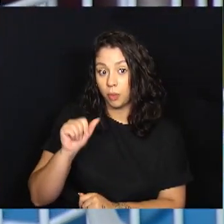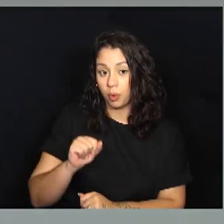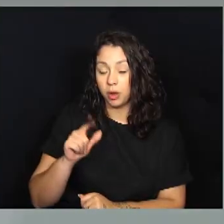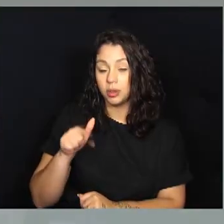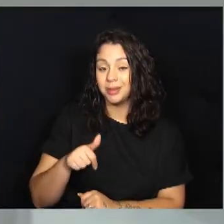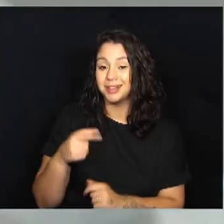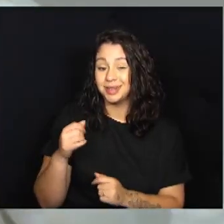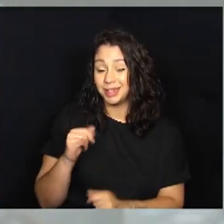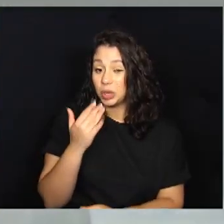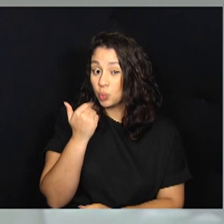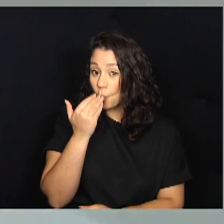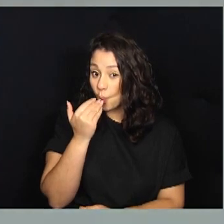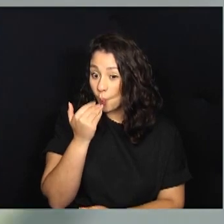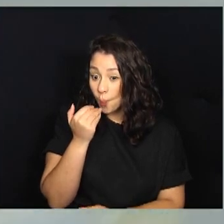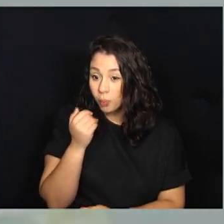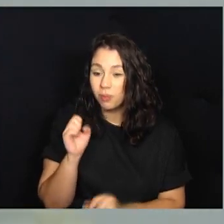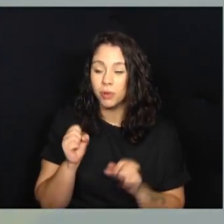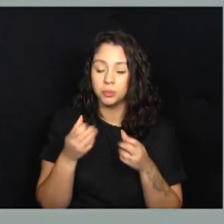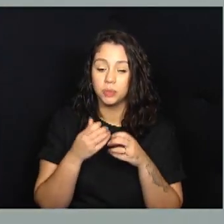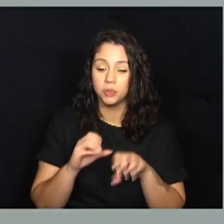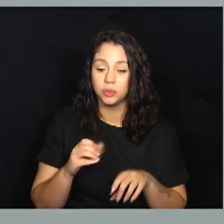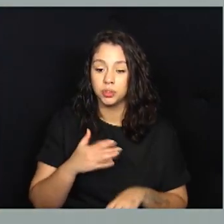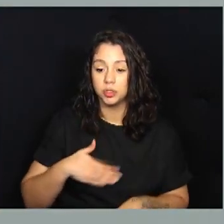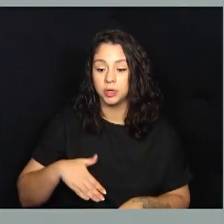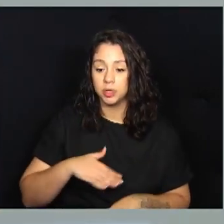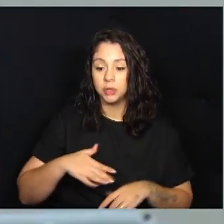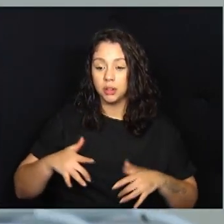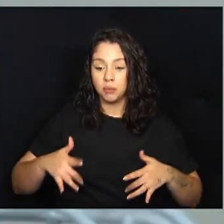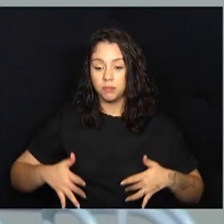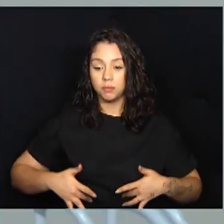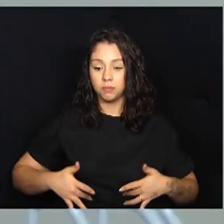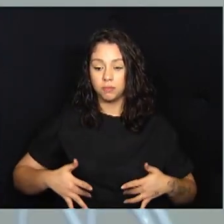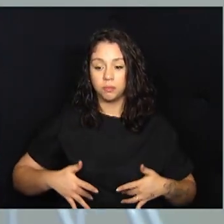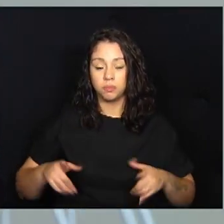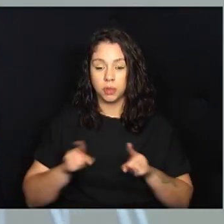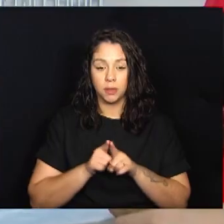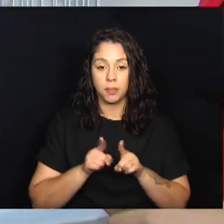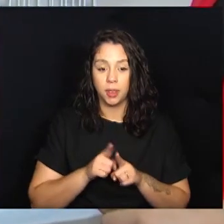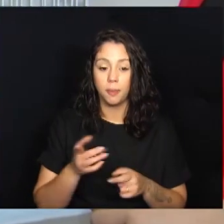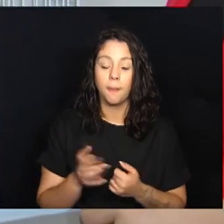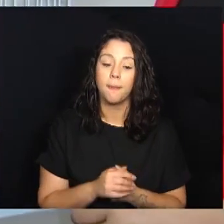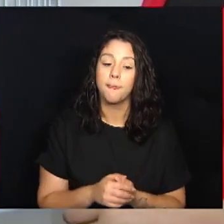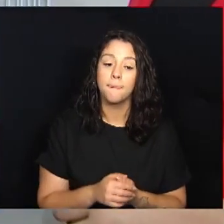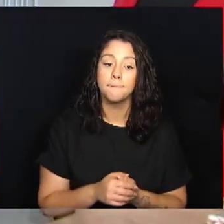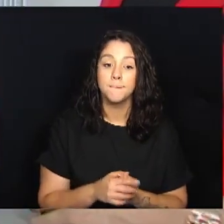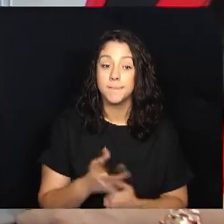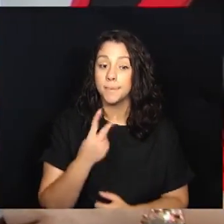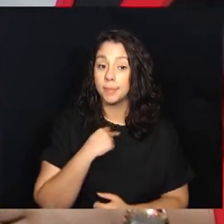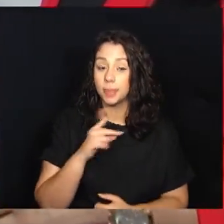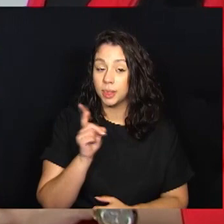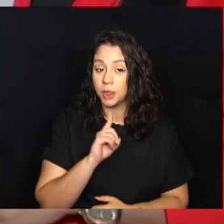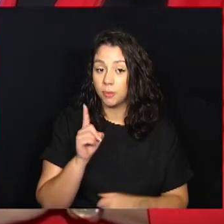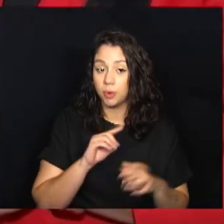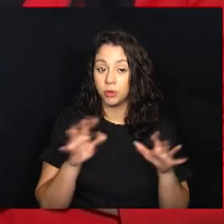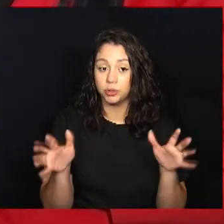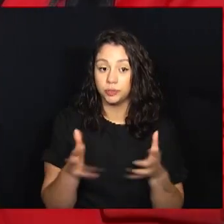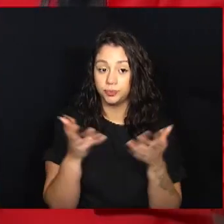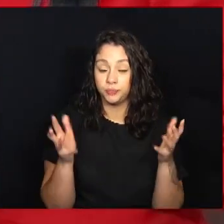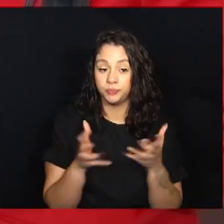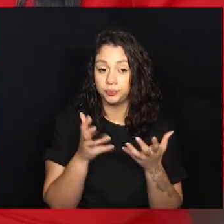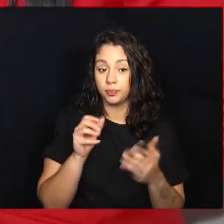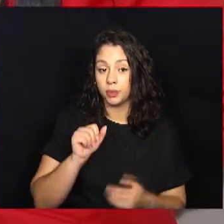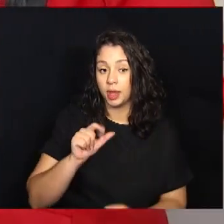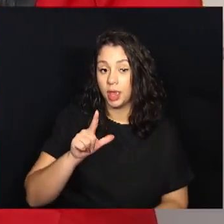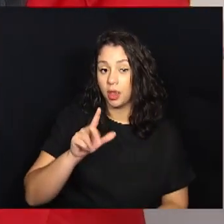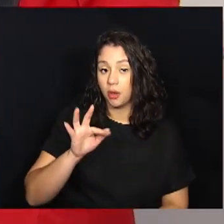consumo pode prejudicar a parte renal desses animais, e também não pode dar o alface. O alface também